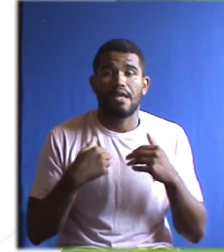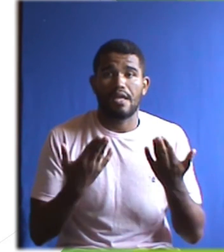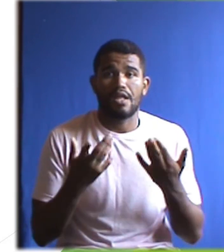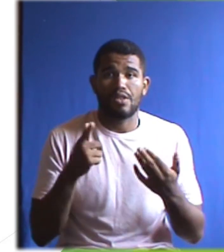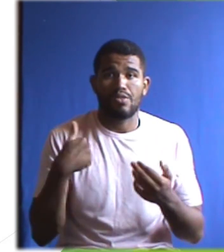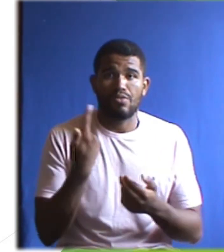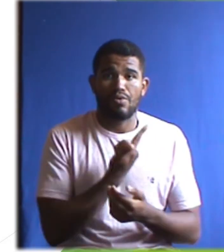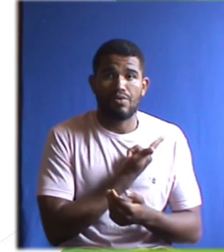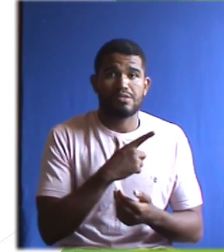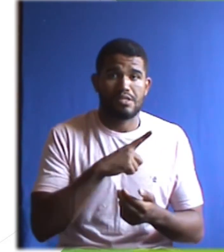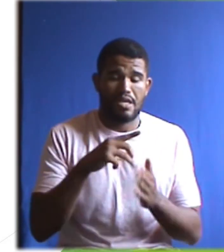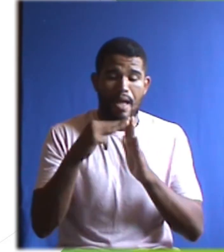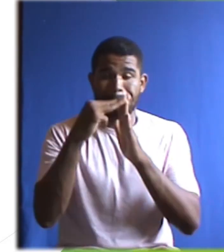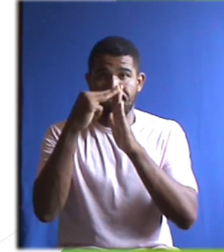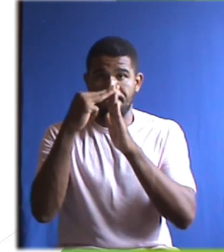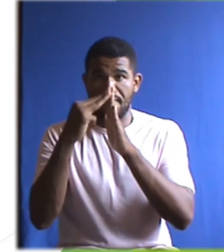beleza?